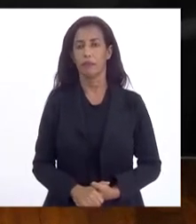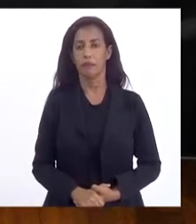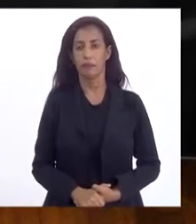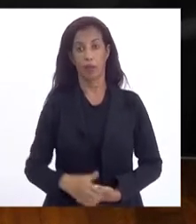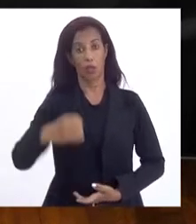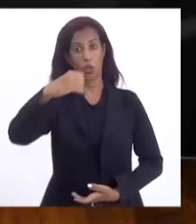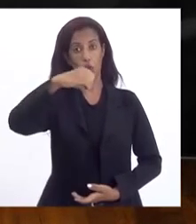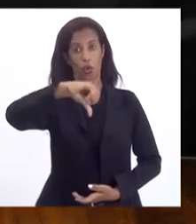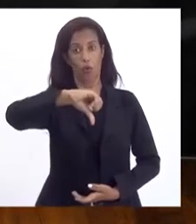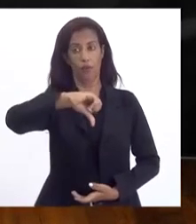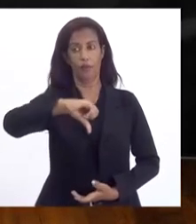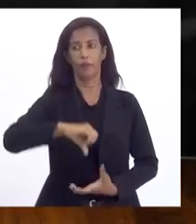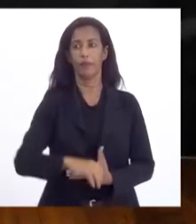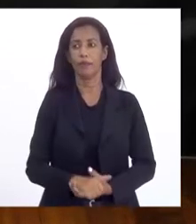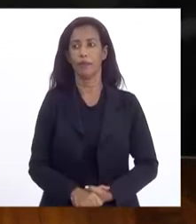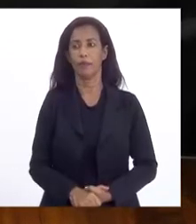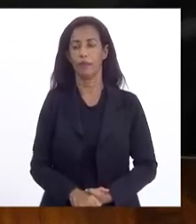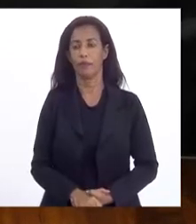9.